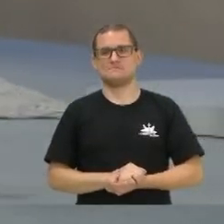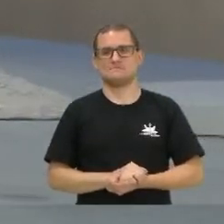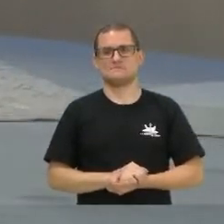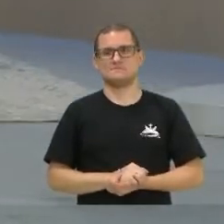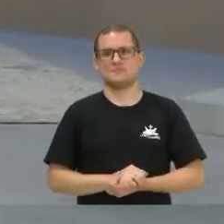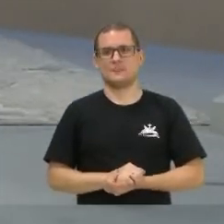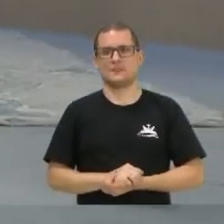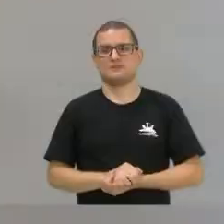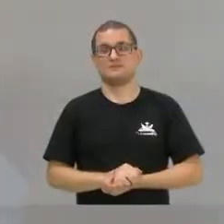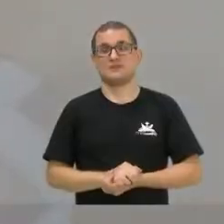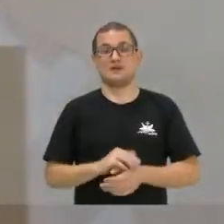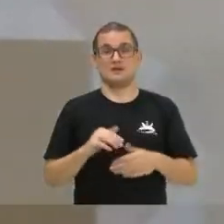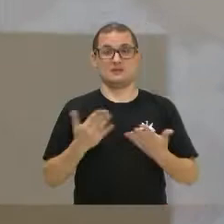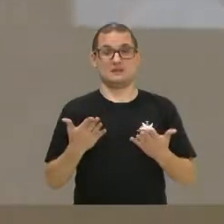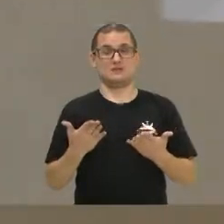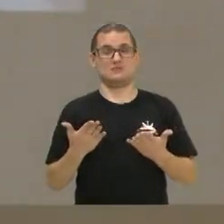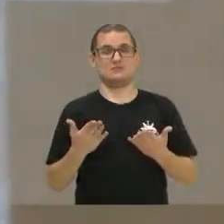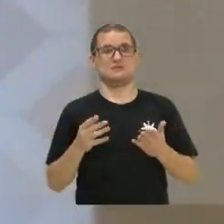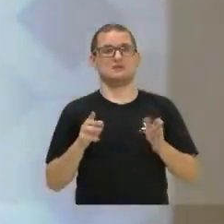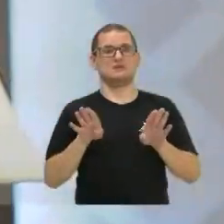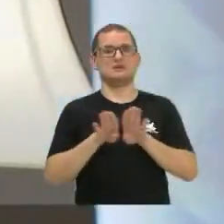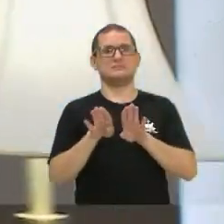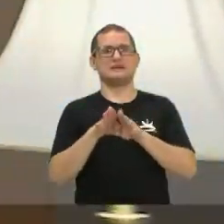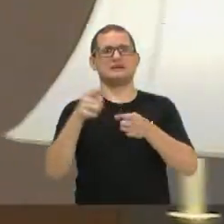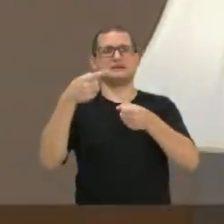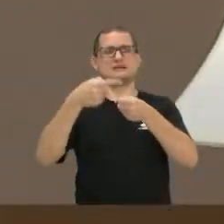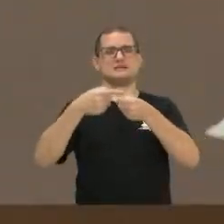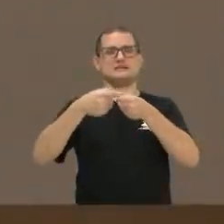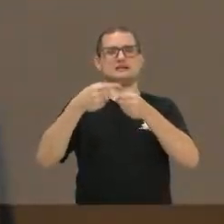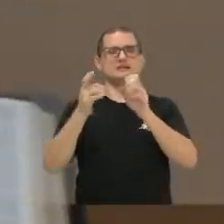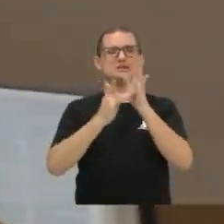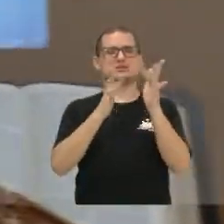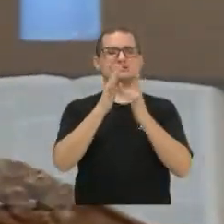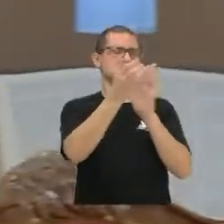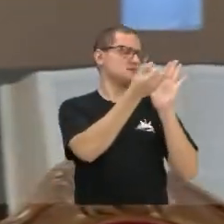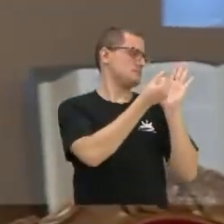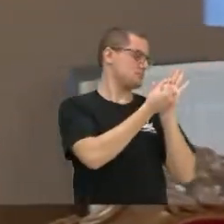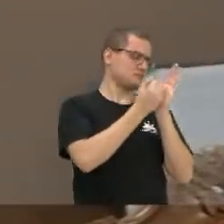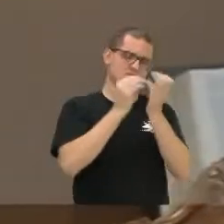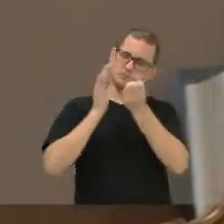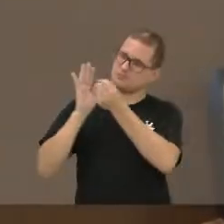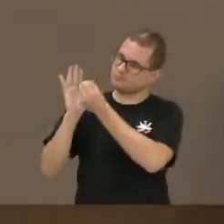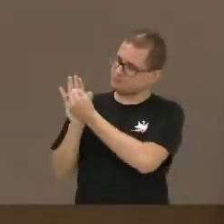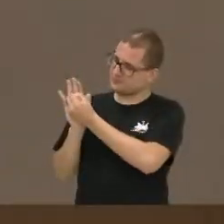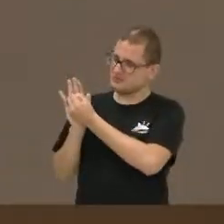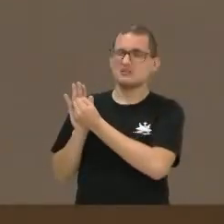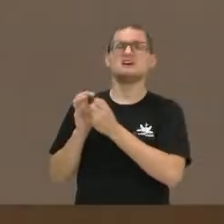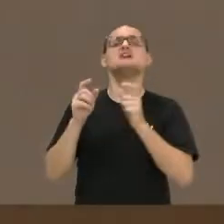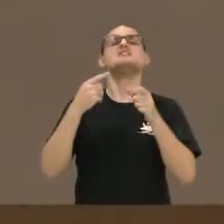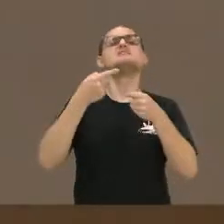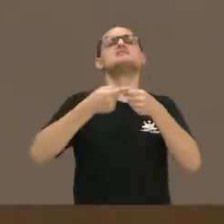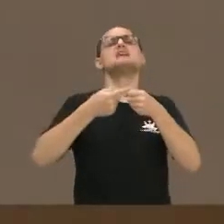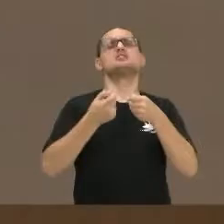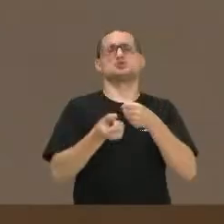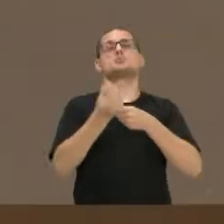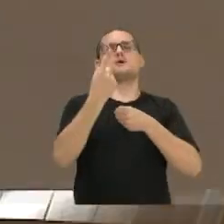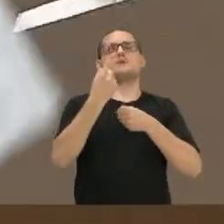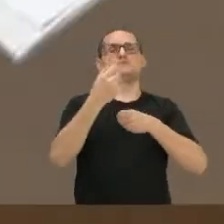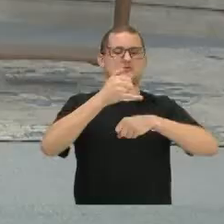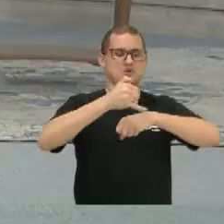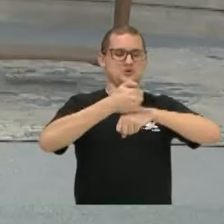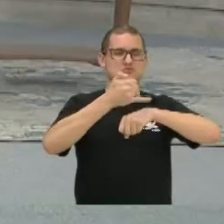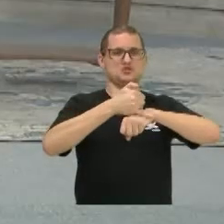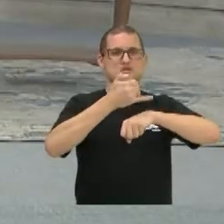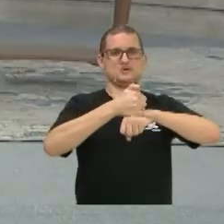meu tempo da crucifixão de jesus jerusalém se equiparou ao faraó oi